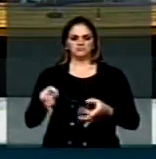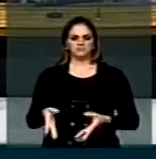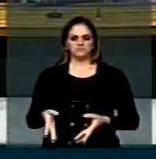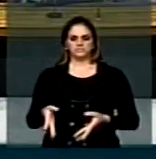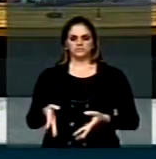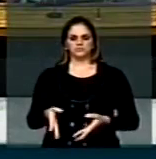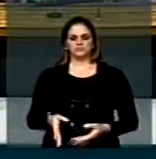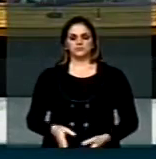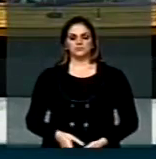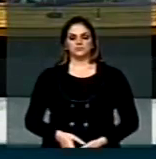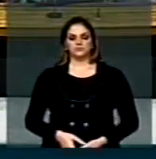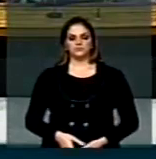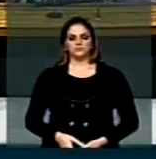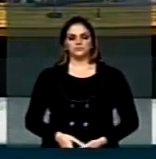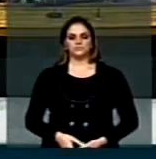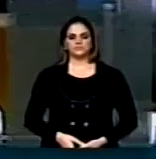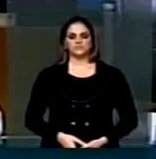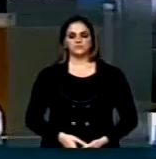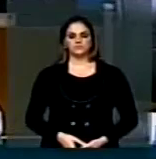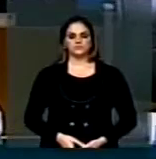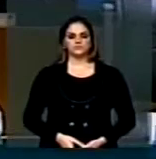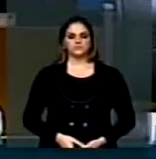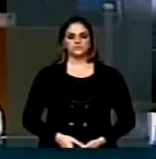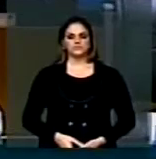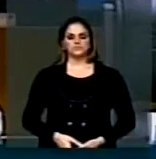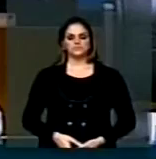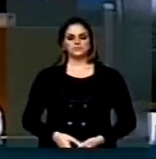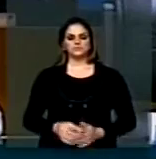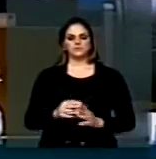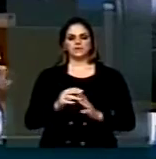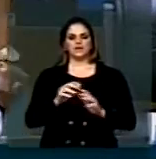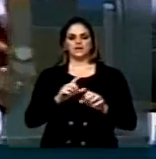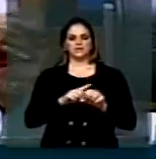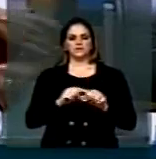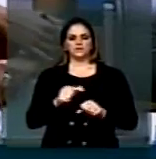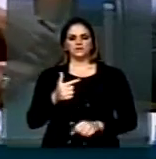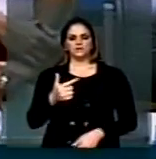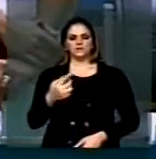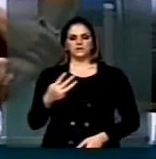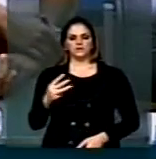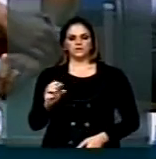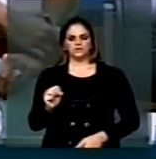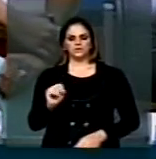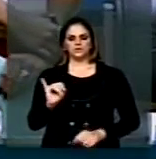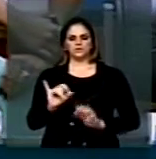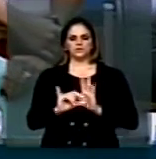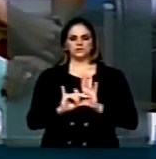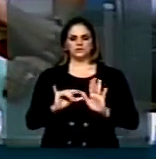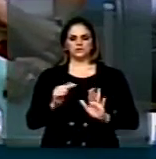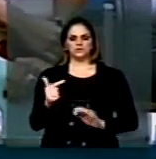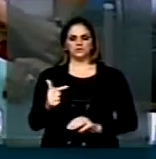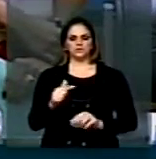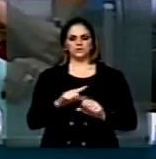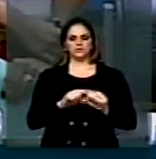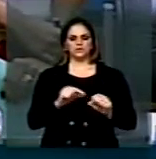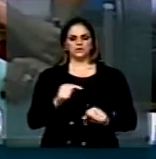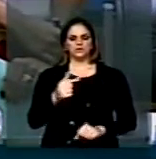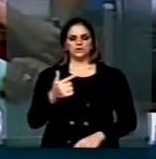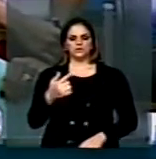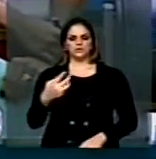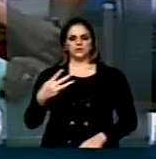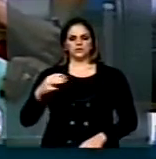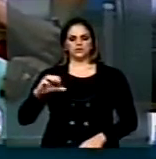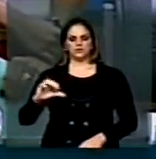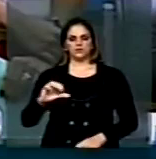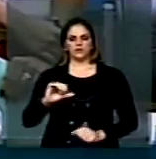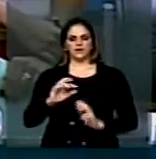21 minutos, nos termos dos artigos 238, inciso 2º e 239, capto,